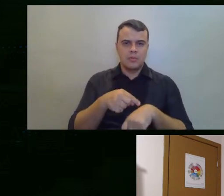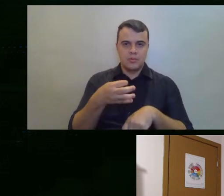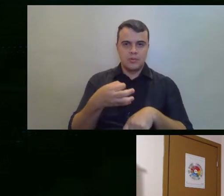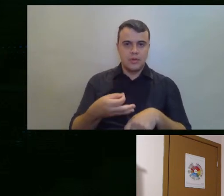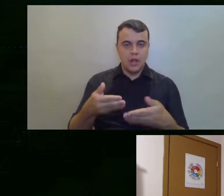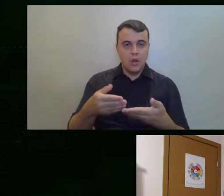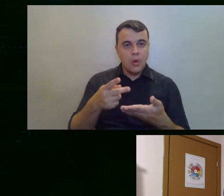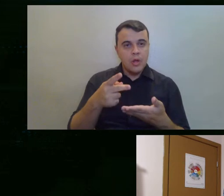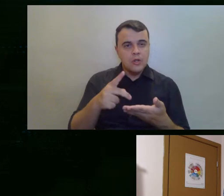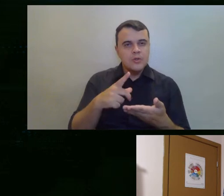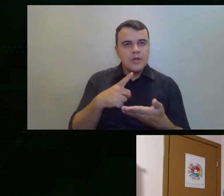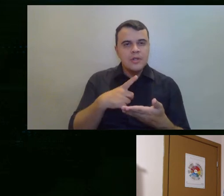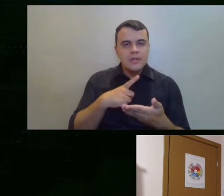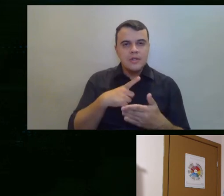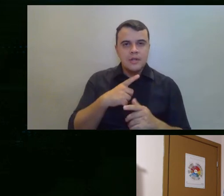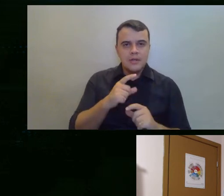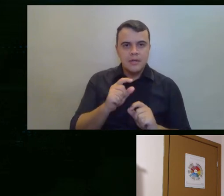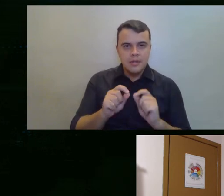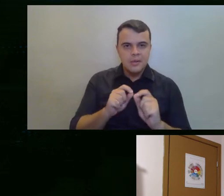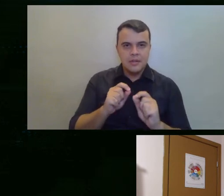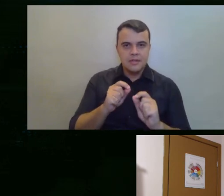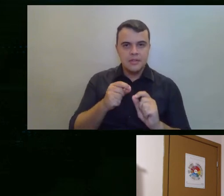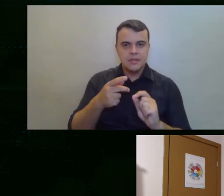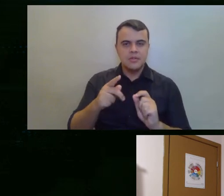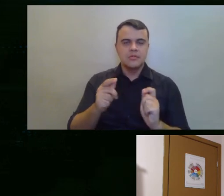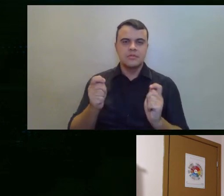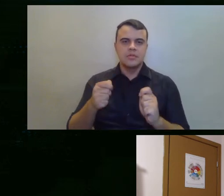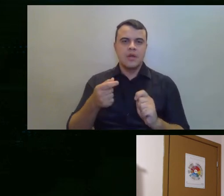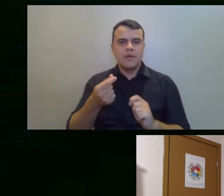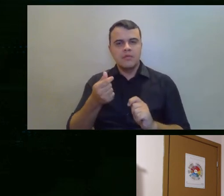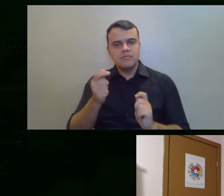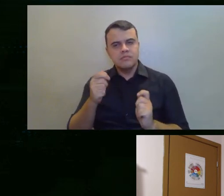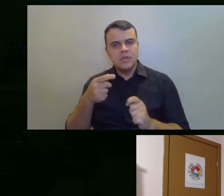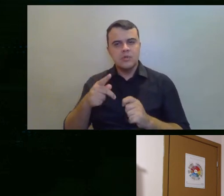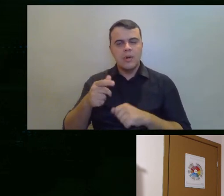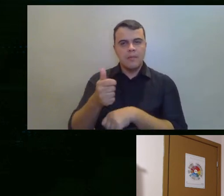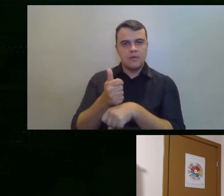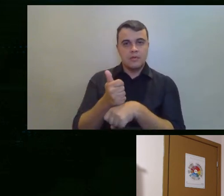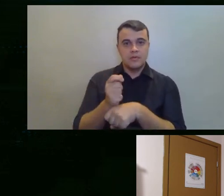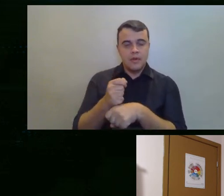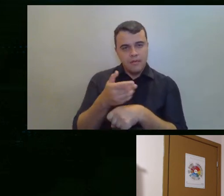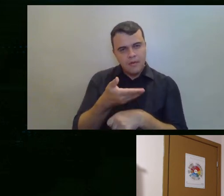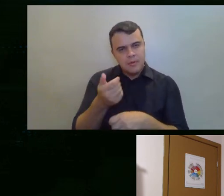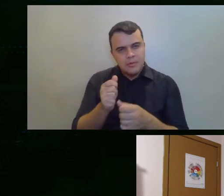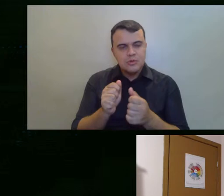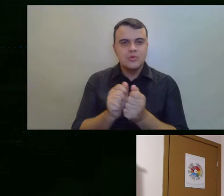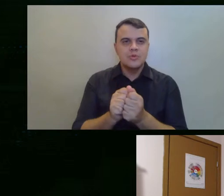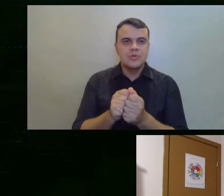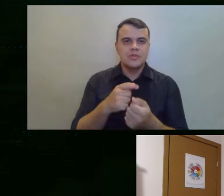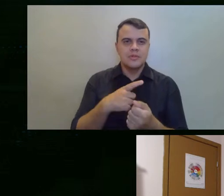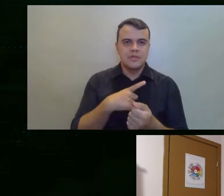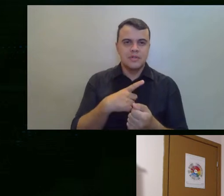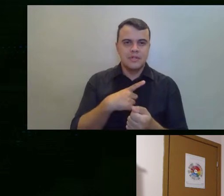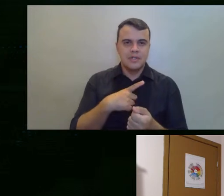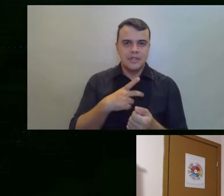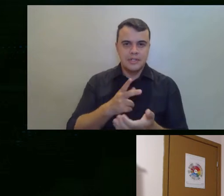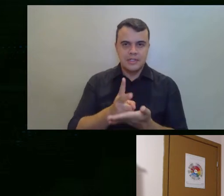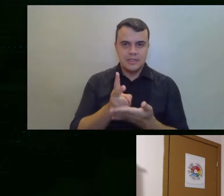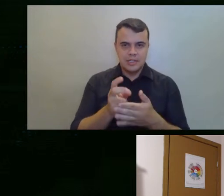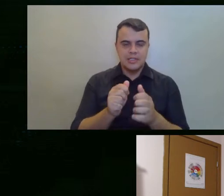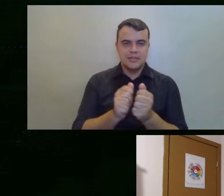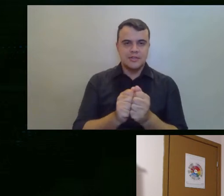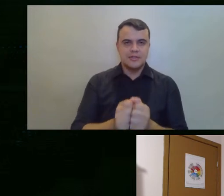sua para suas condições também financeiras e profissionais e vão para cima e tamo junto contem com a gente sempre né